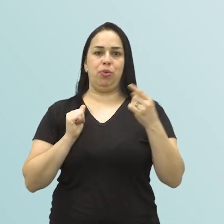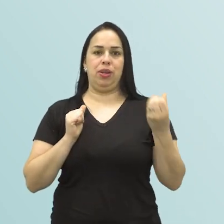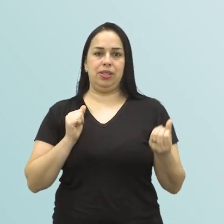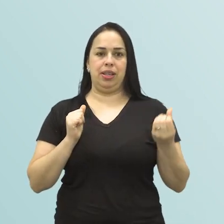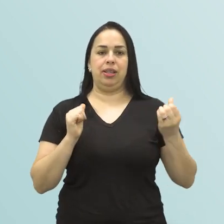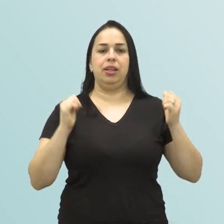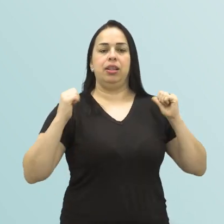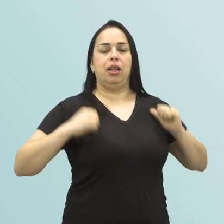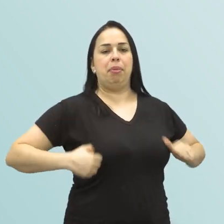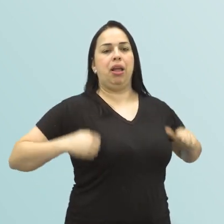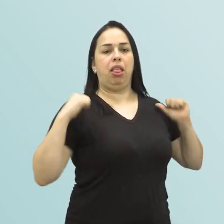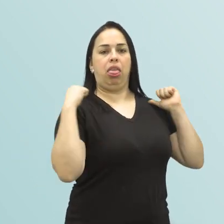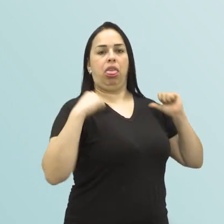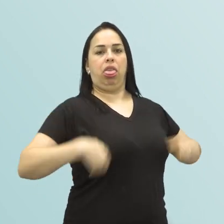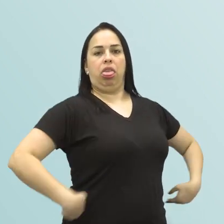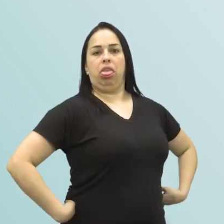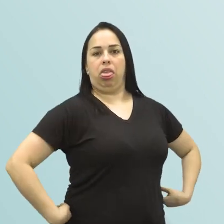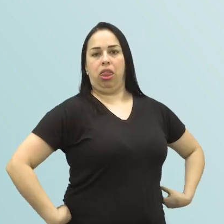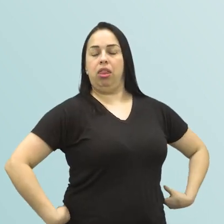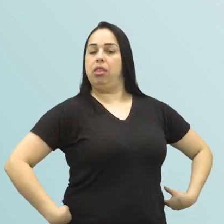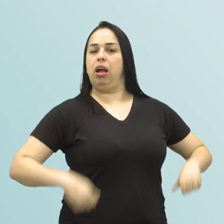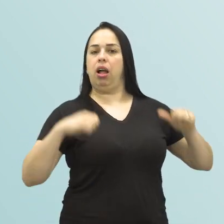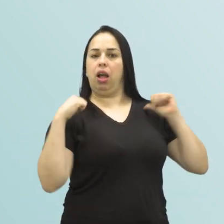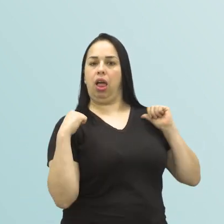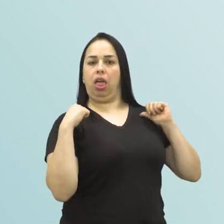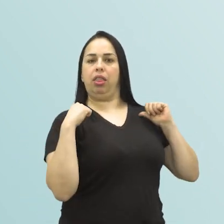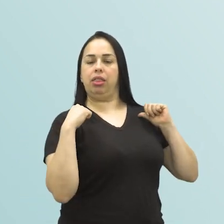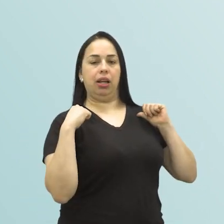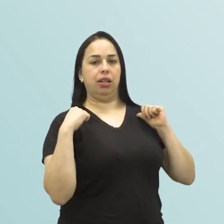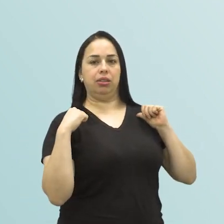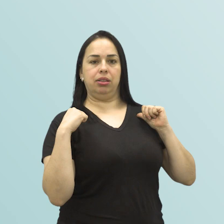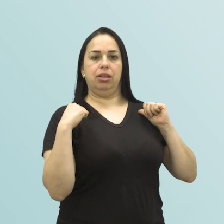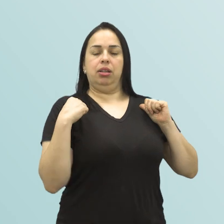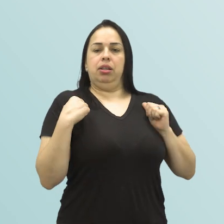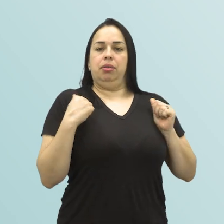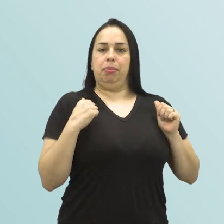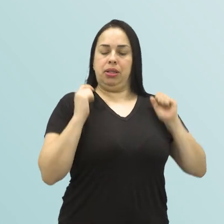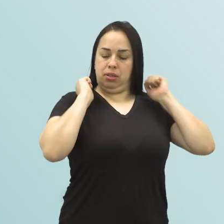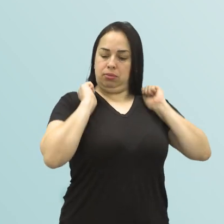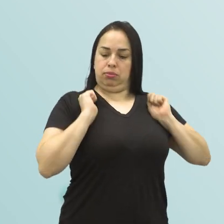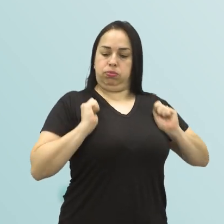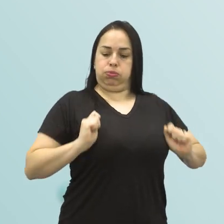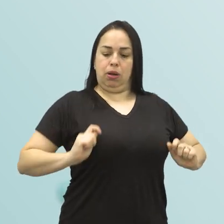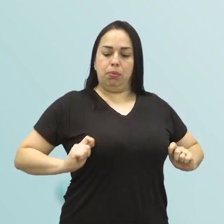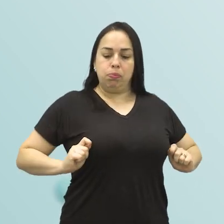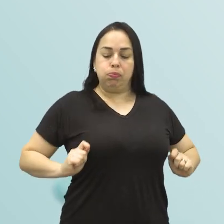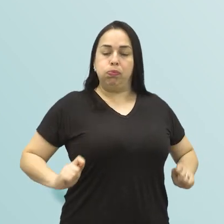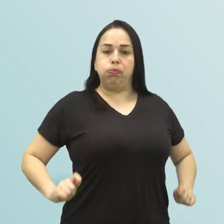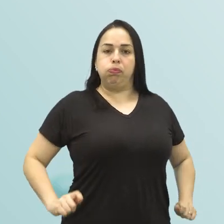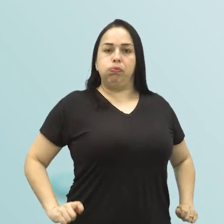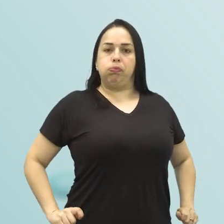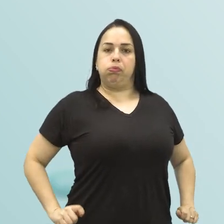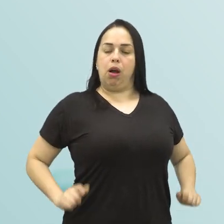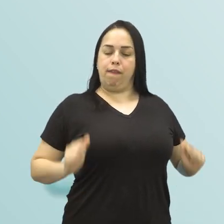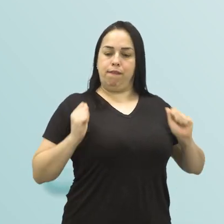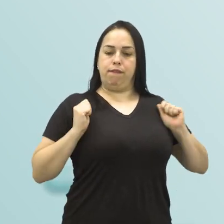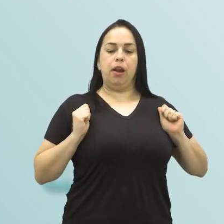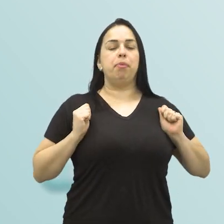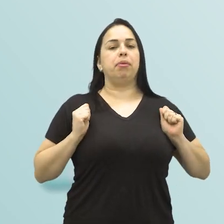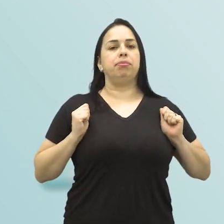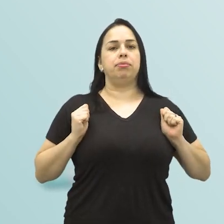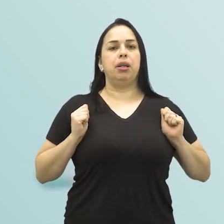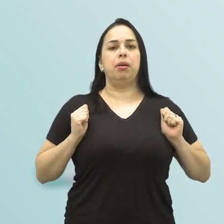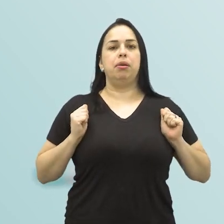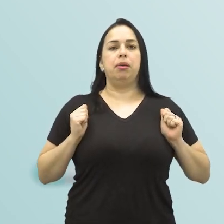também seria a mochila não ficar esbarrando aqui na lombar. Ela tem que ser ajustada mais alta, então deixar bem